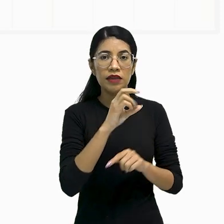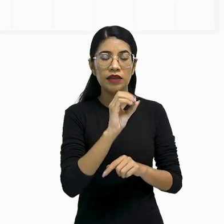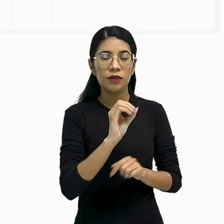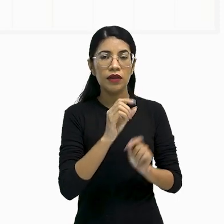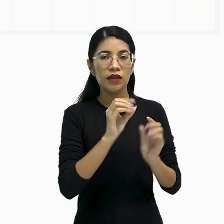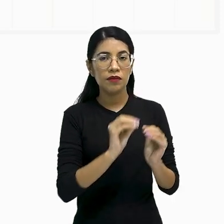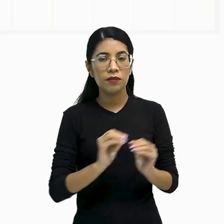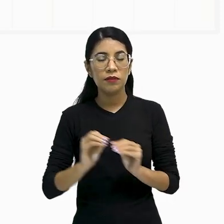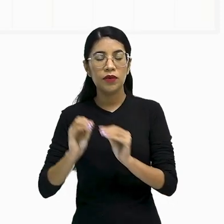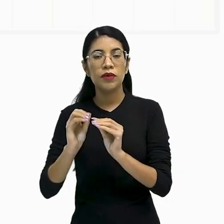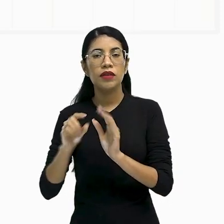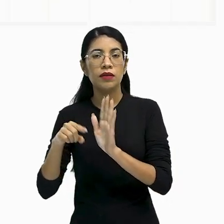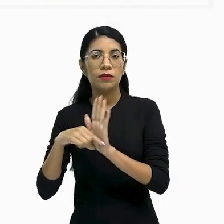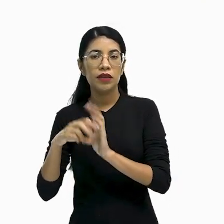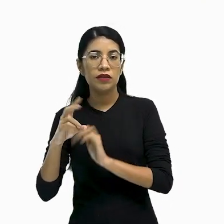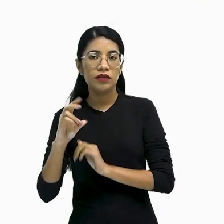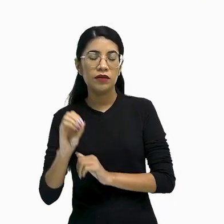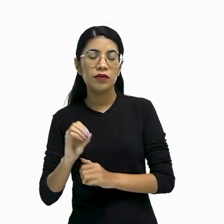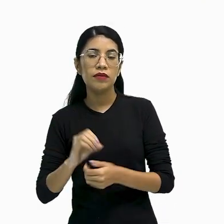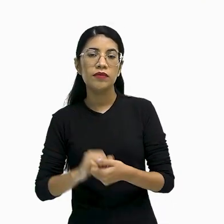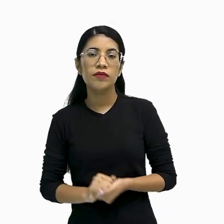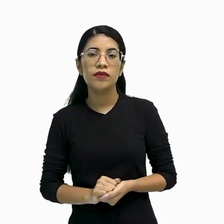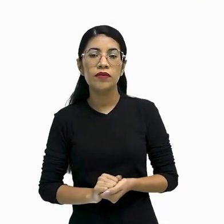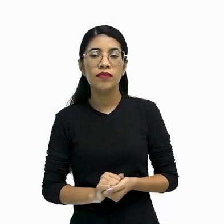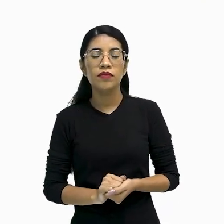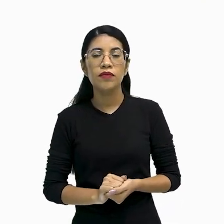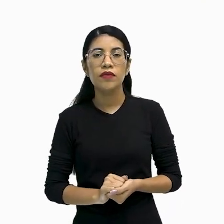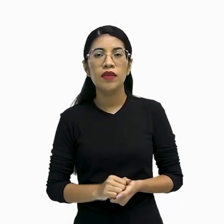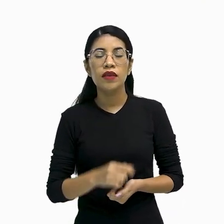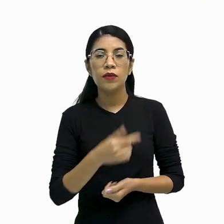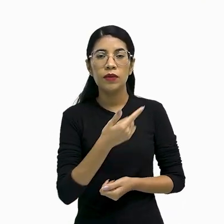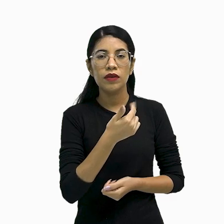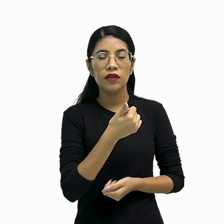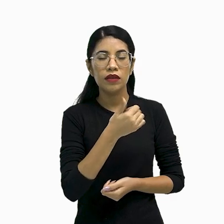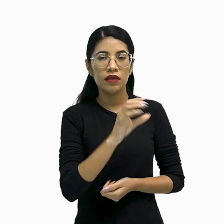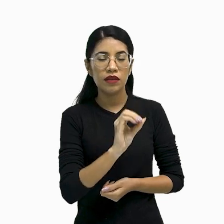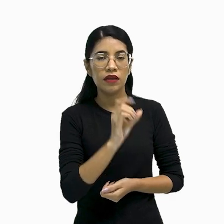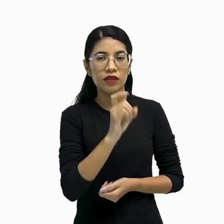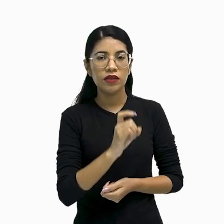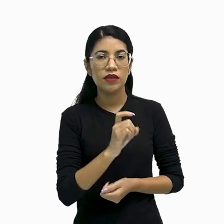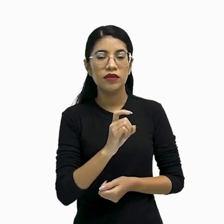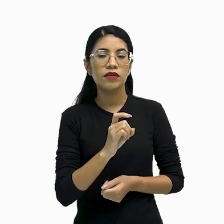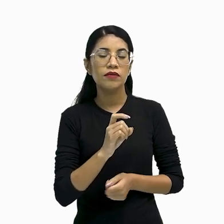trocar. Agora nós temos 10x